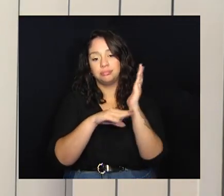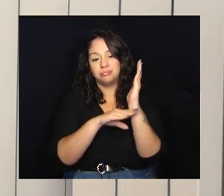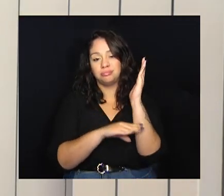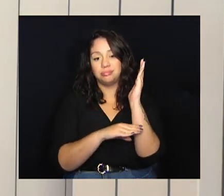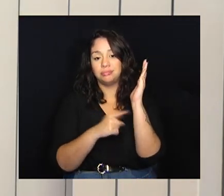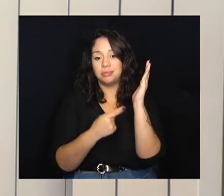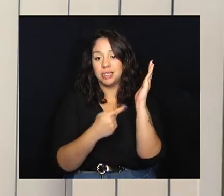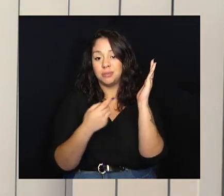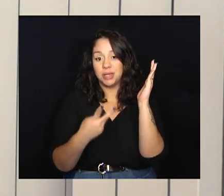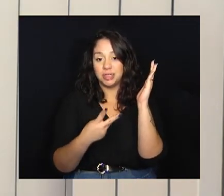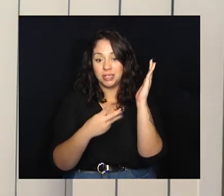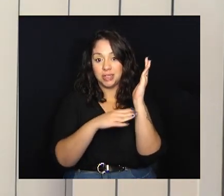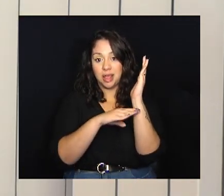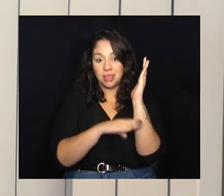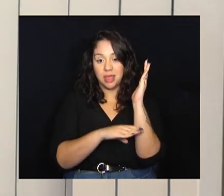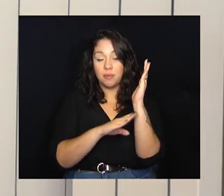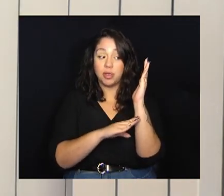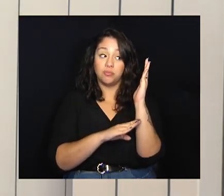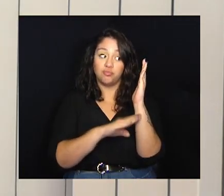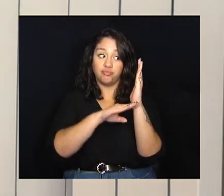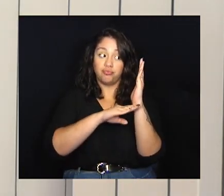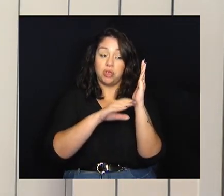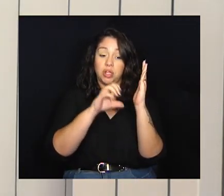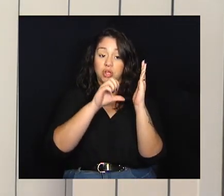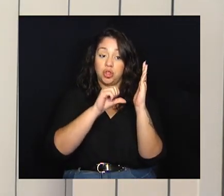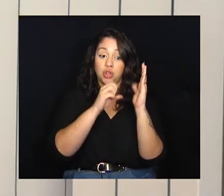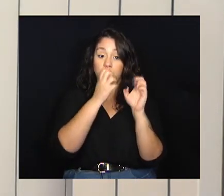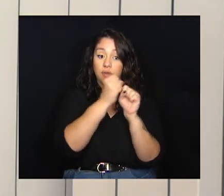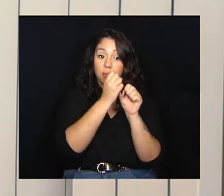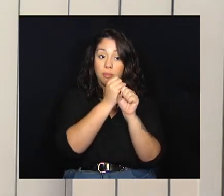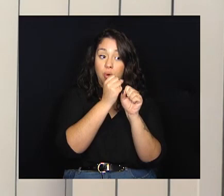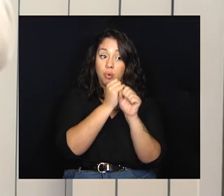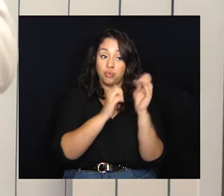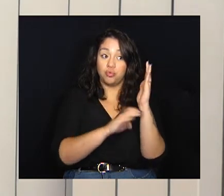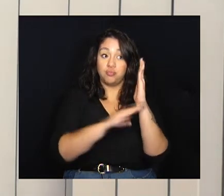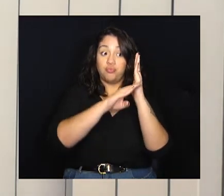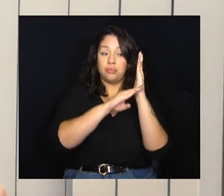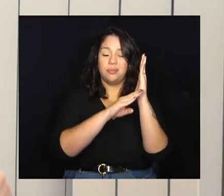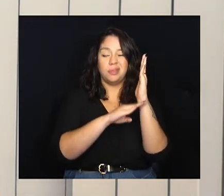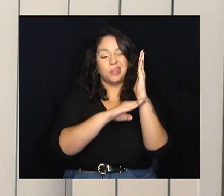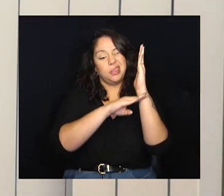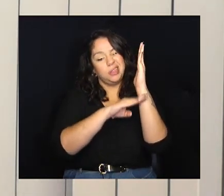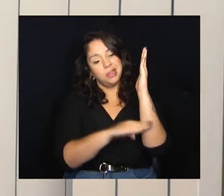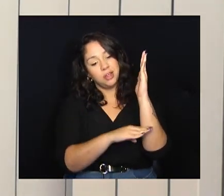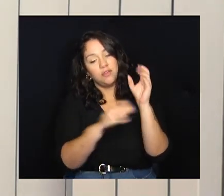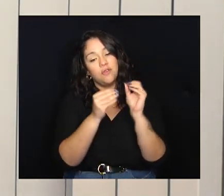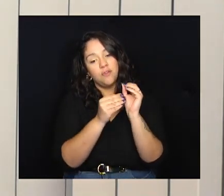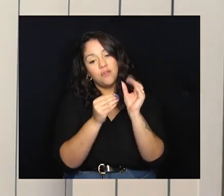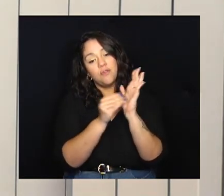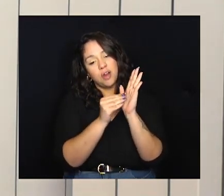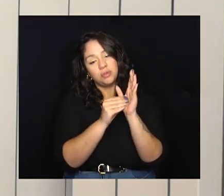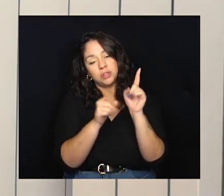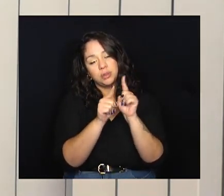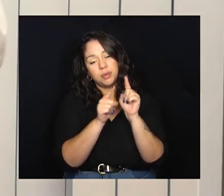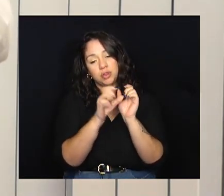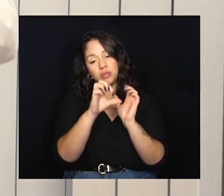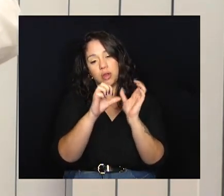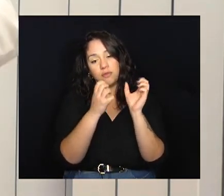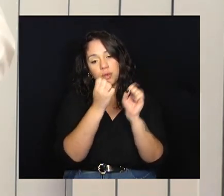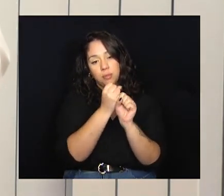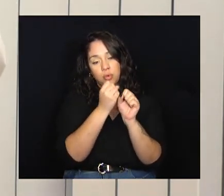quando ela Olha para cima 9 pontos do G4 olha para baixo 9 pontos da zona de rebaixamento macaca